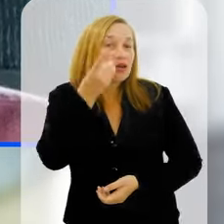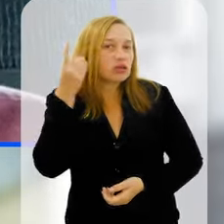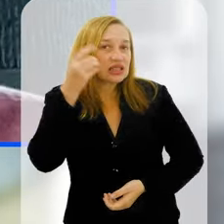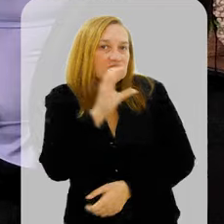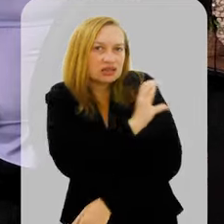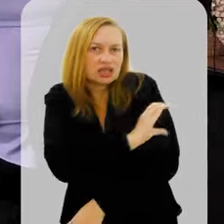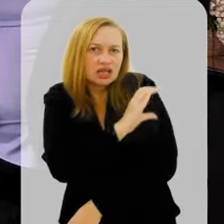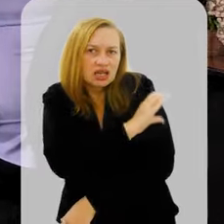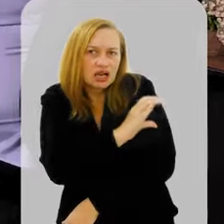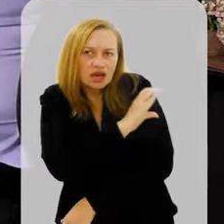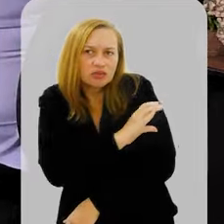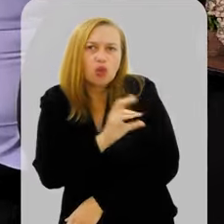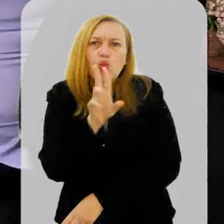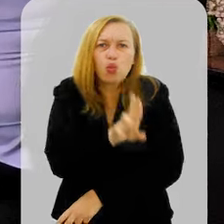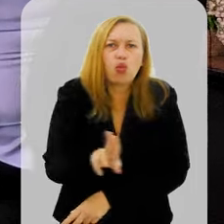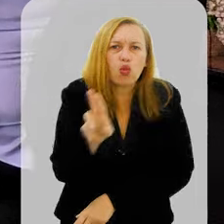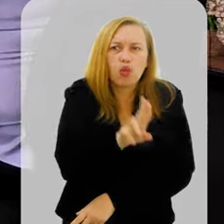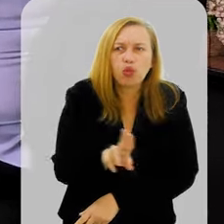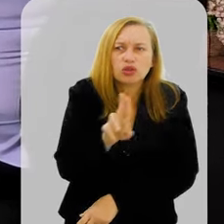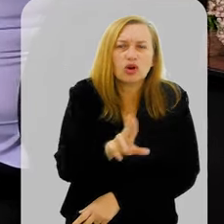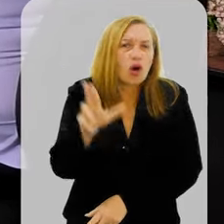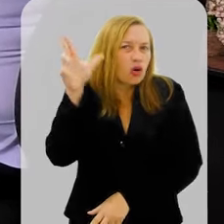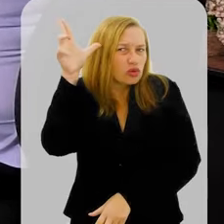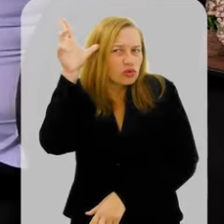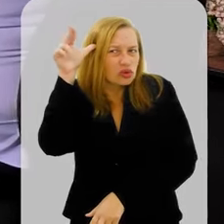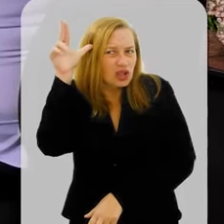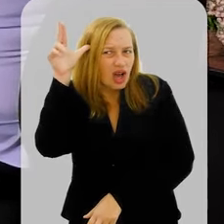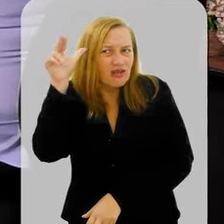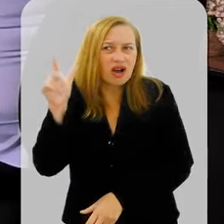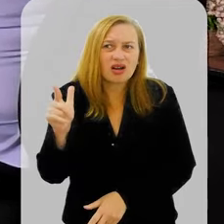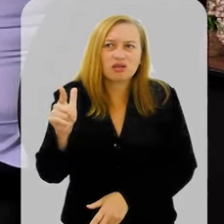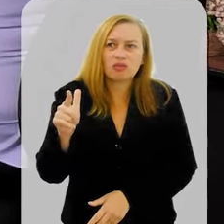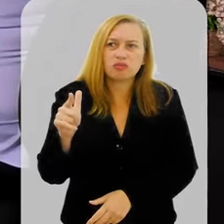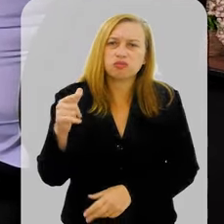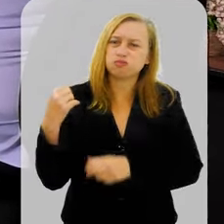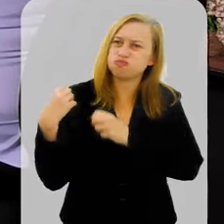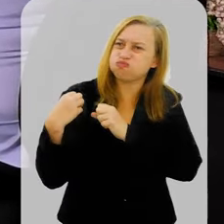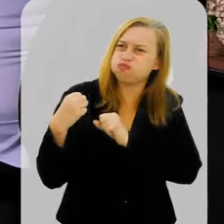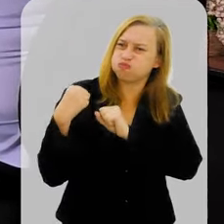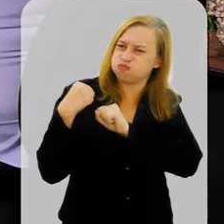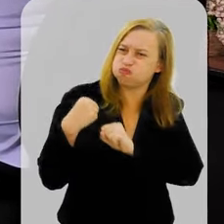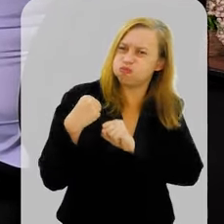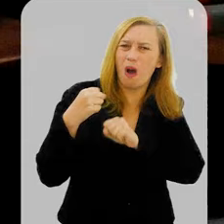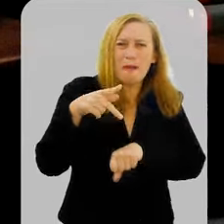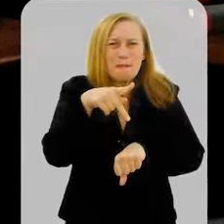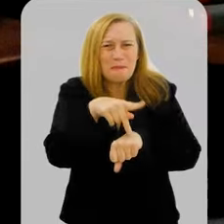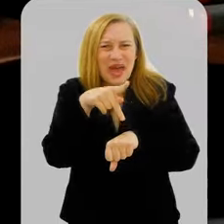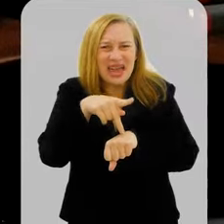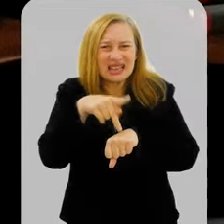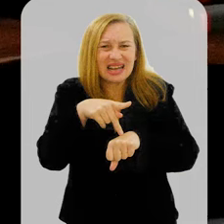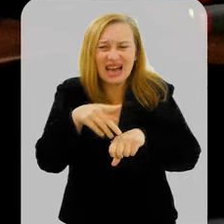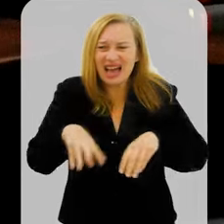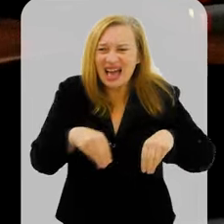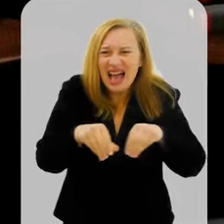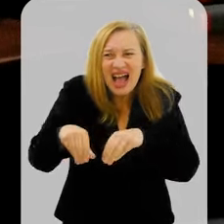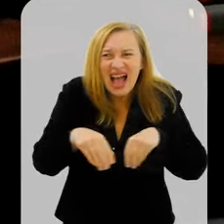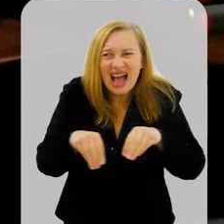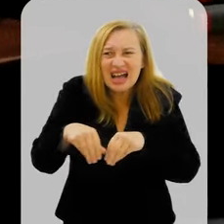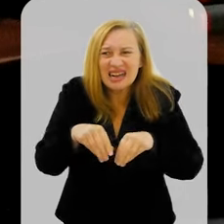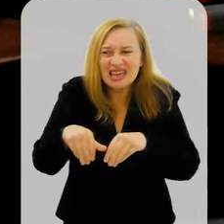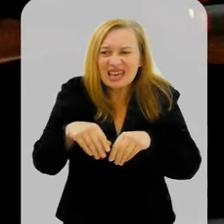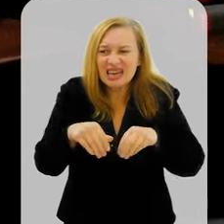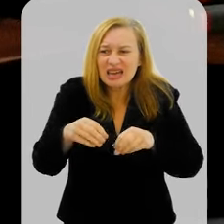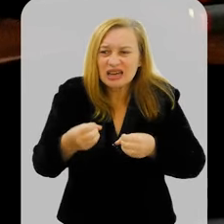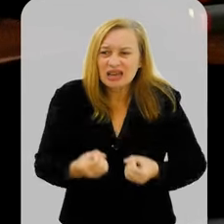tema. Deputada, em Campos dos Goytacazes, né, eles usam os cavalos, enfim, para carregar